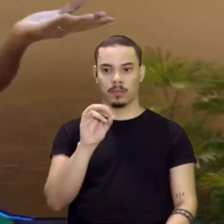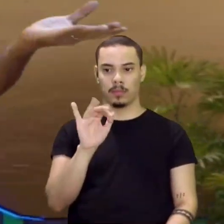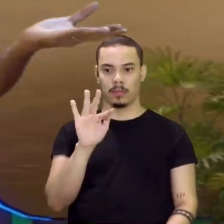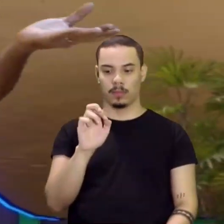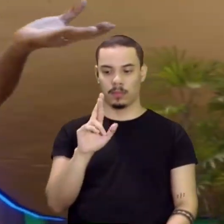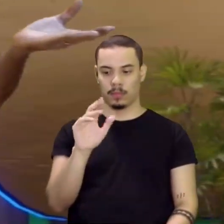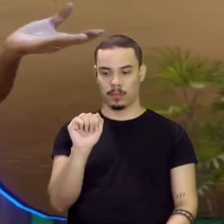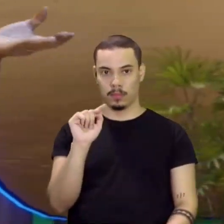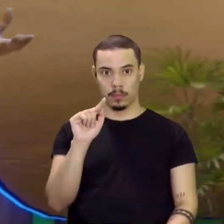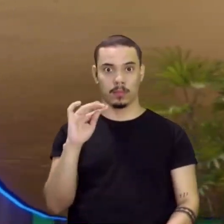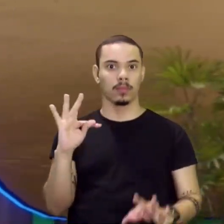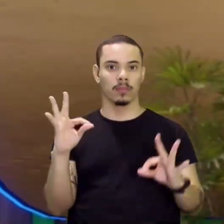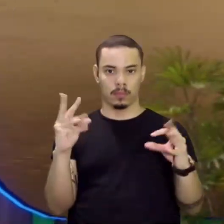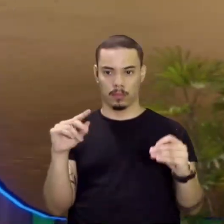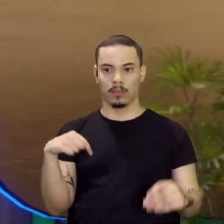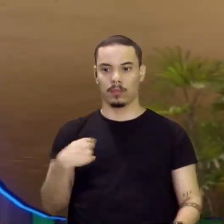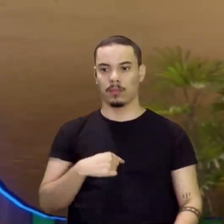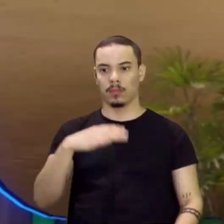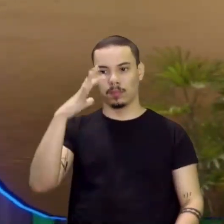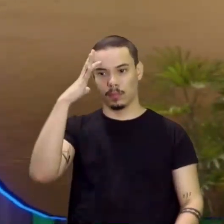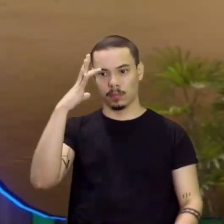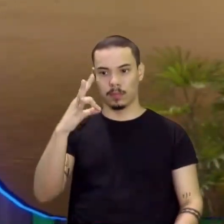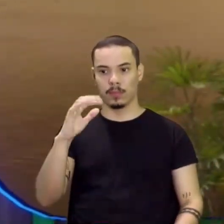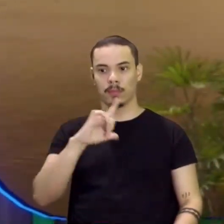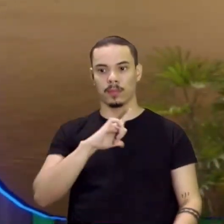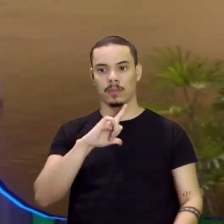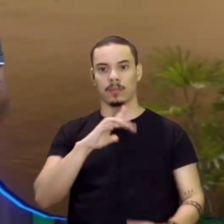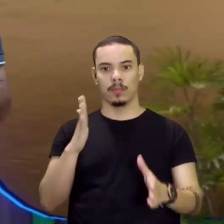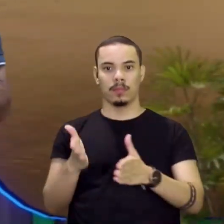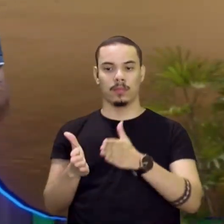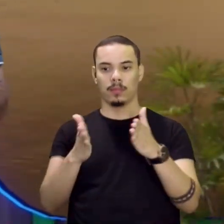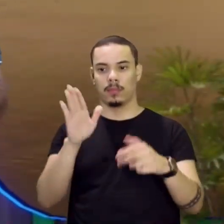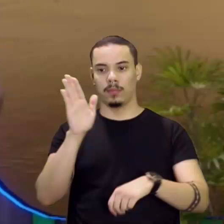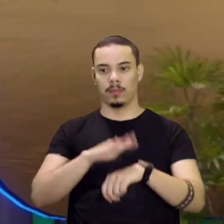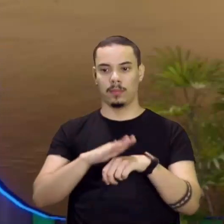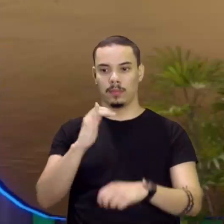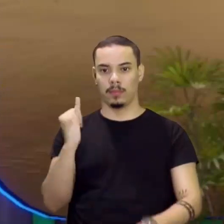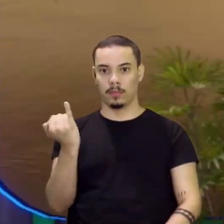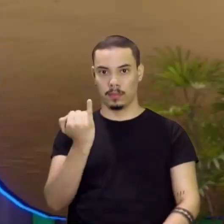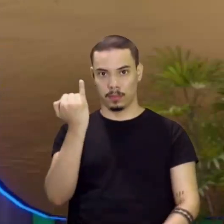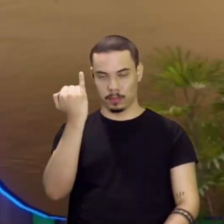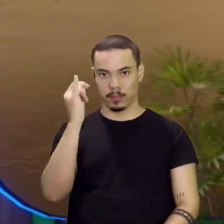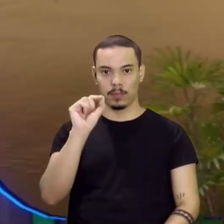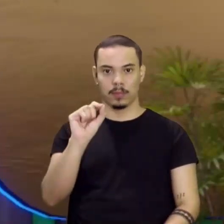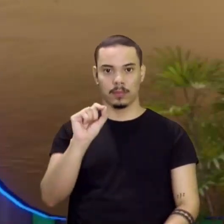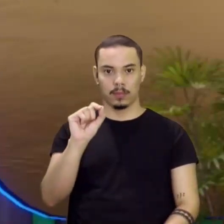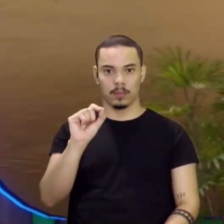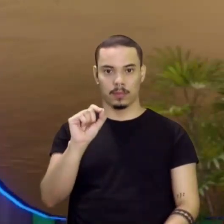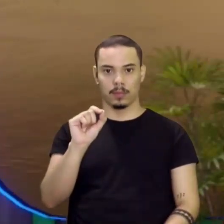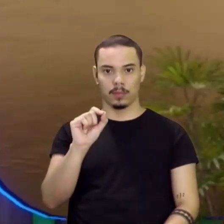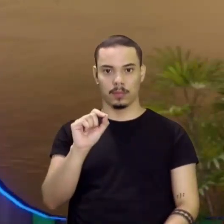essa, claro, todo mundo entende. E nós temos a parte mais importante, que é a